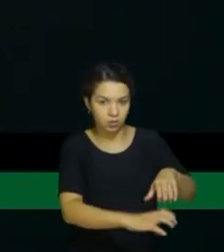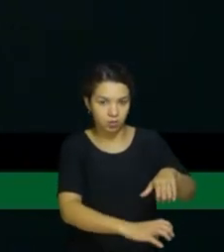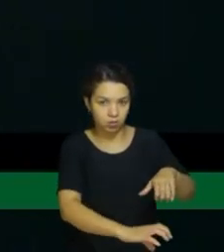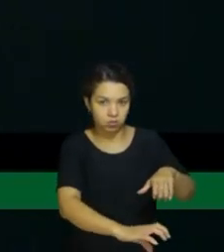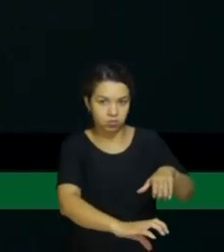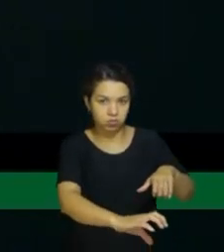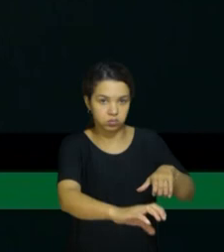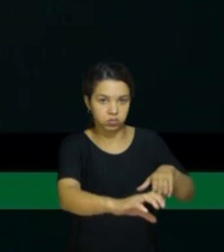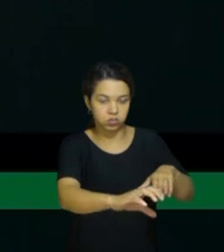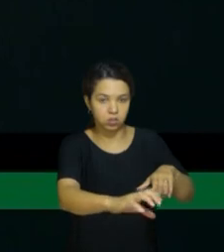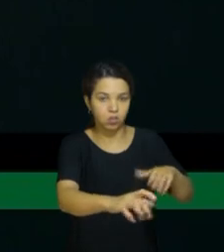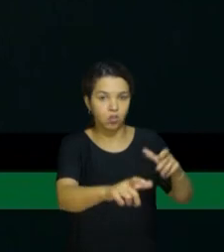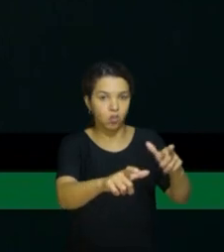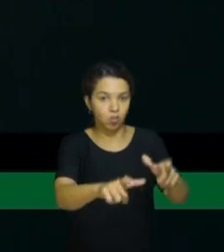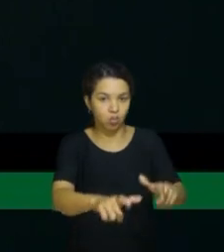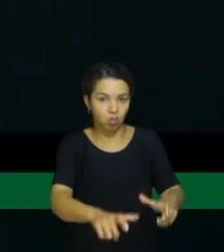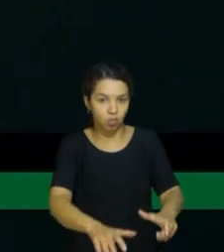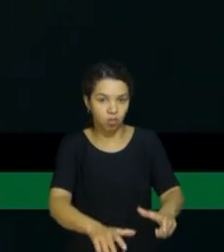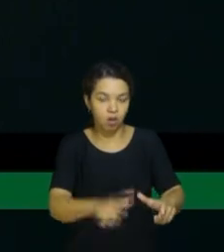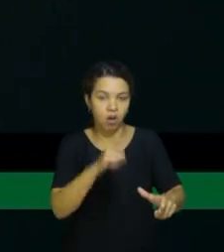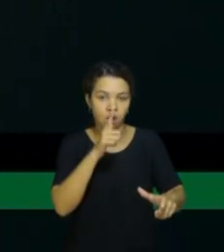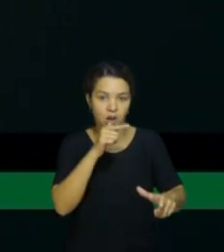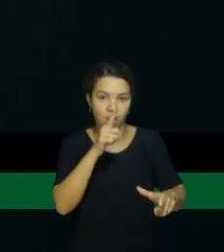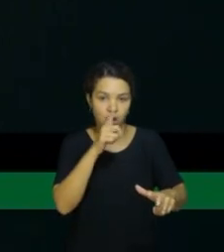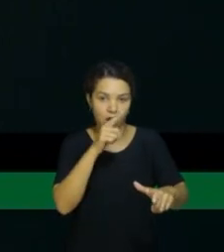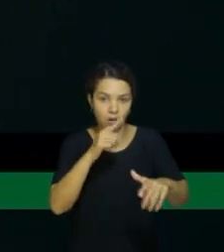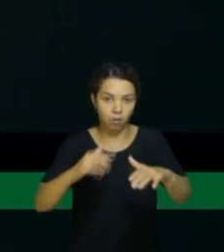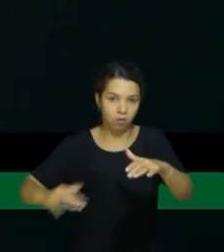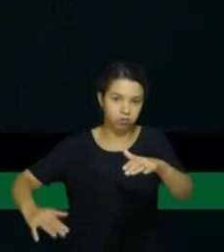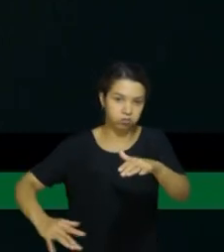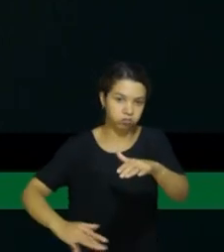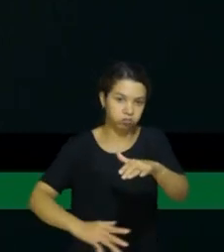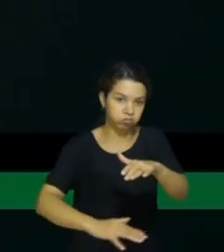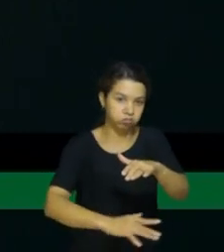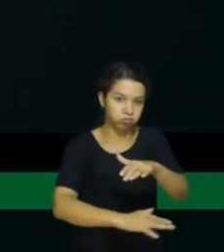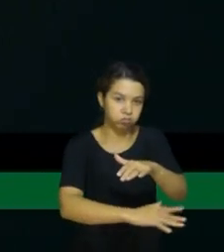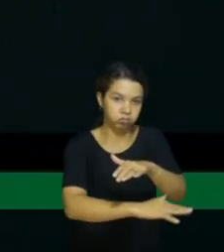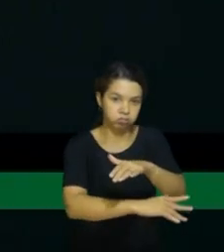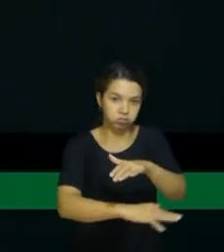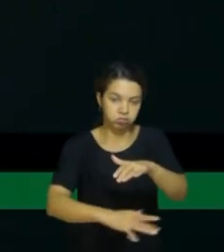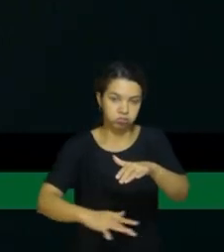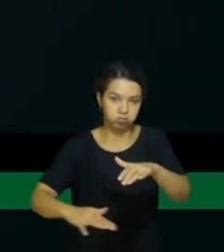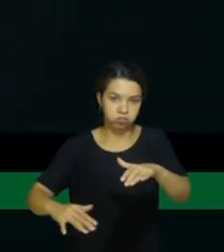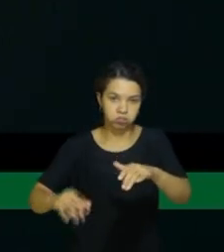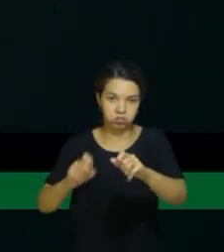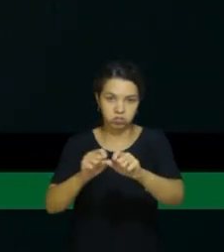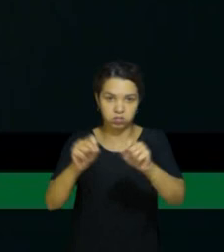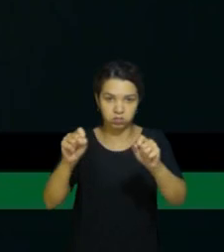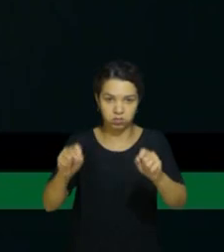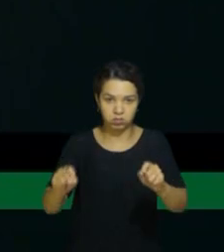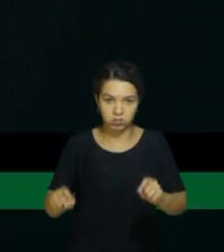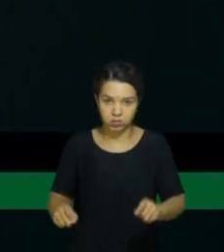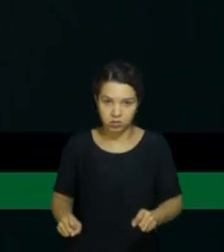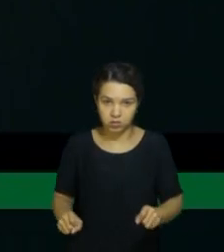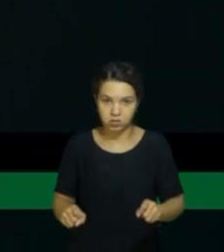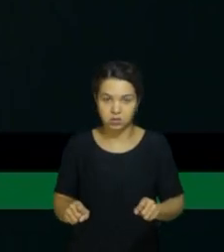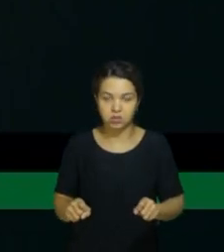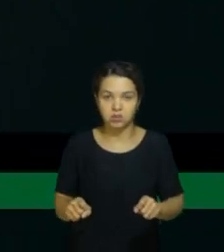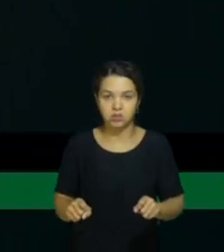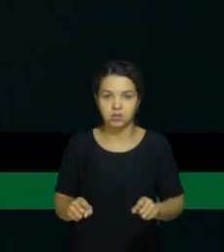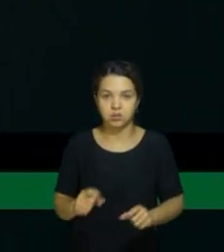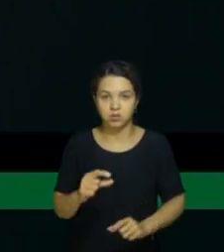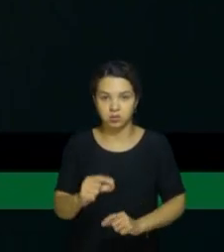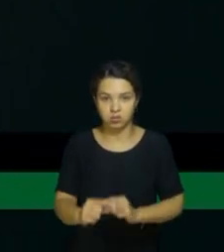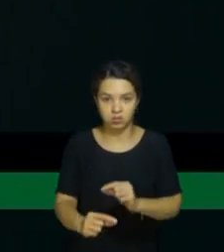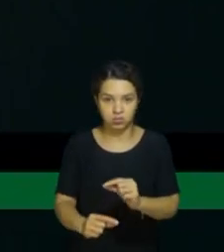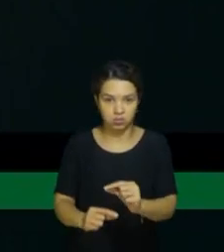aquer e o sistema todo eh feito devagar